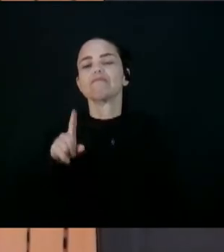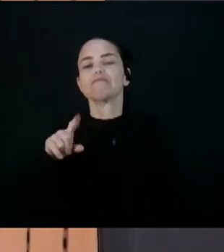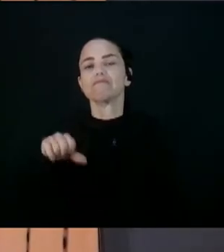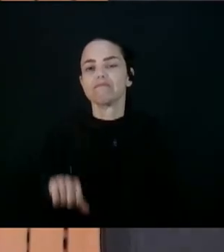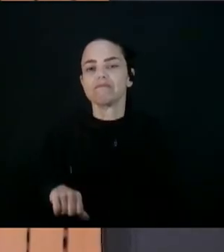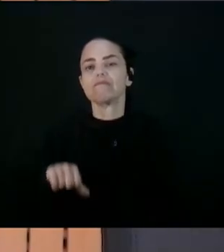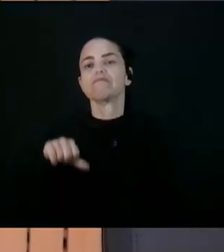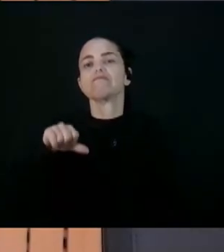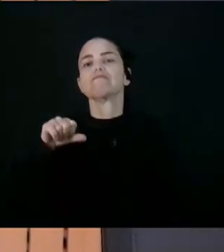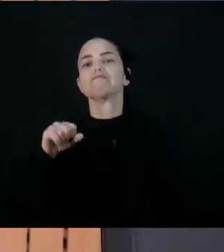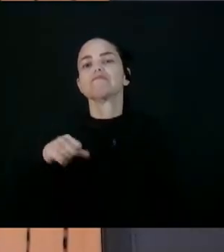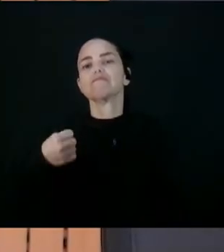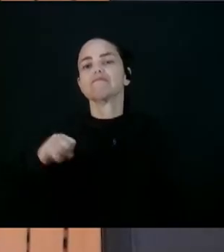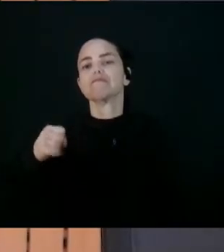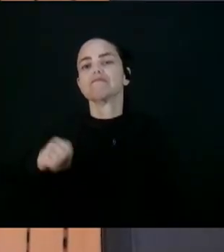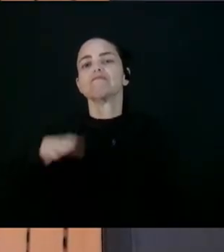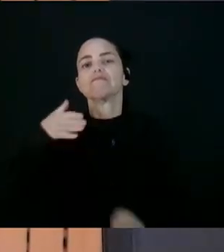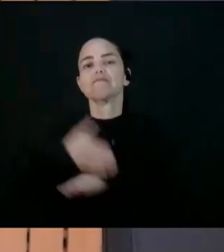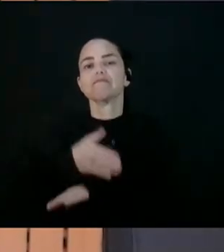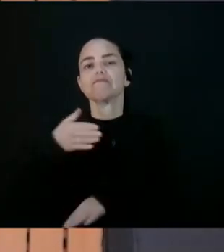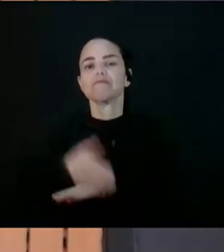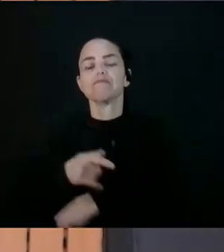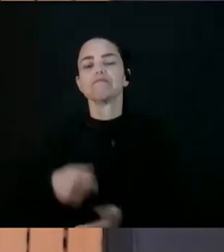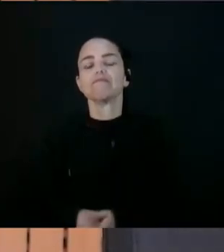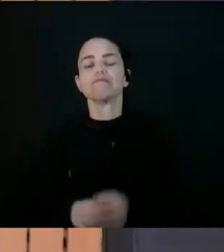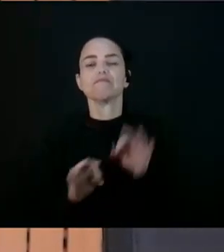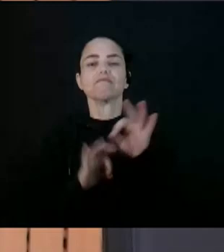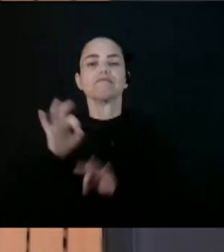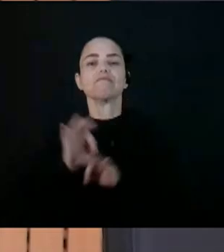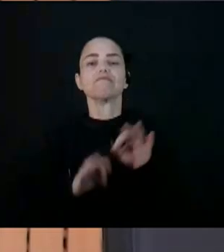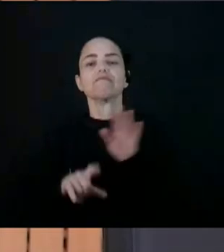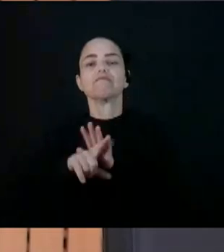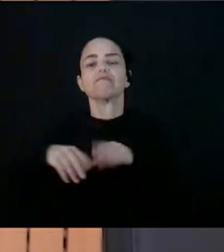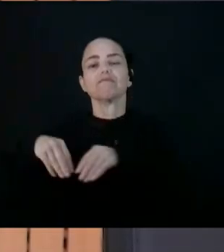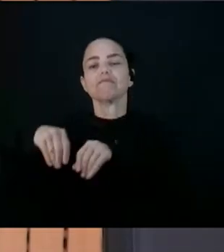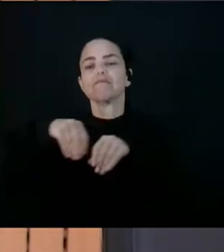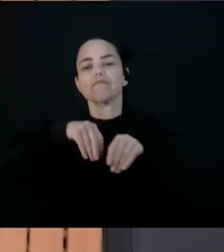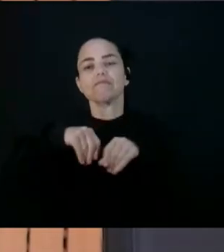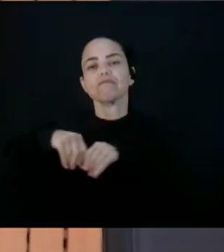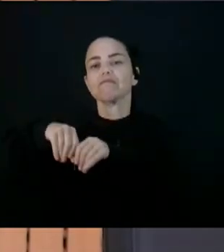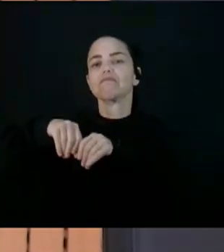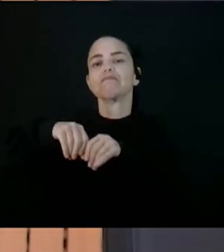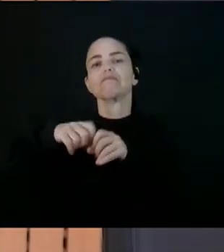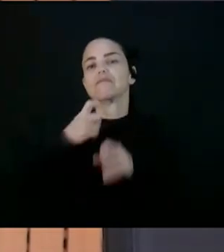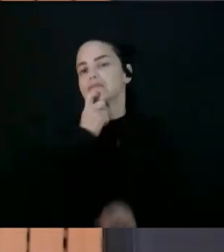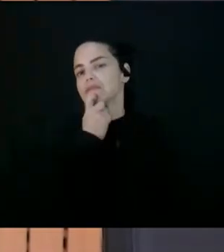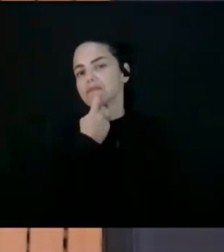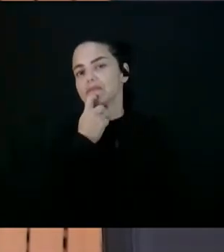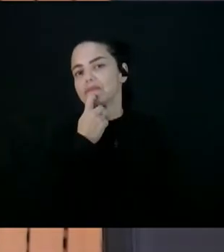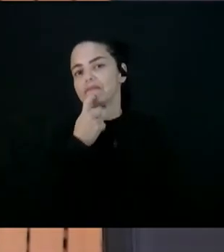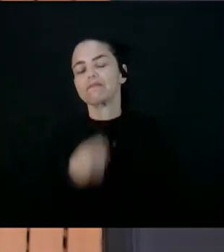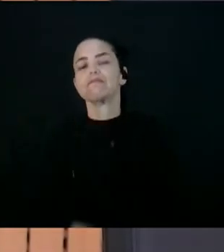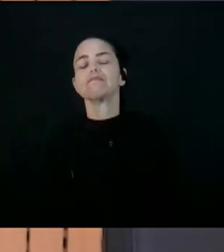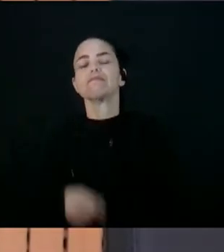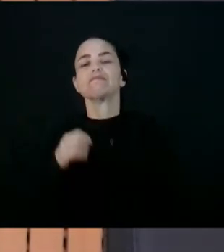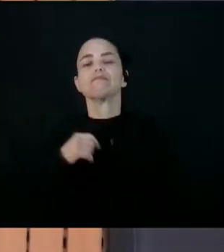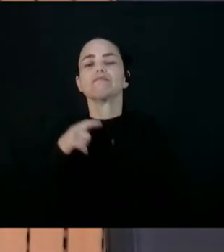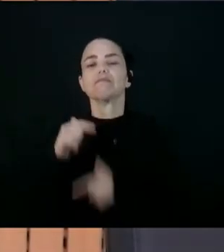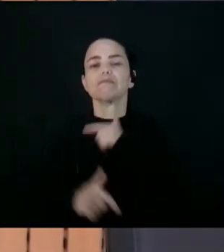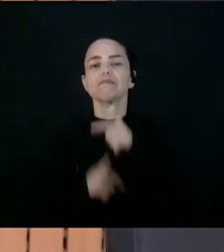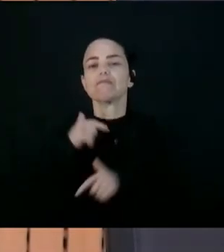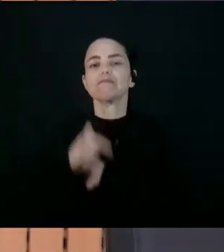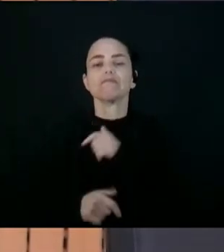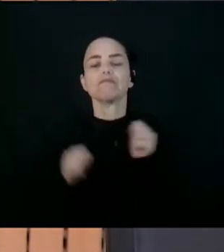1988, e participaram da elaboração da Lei Orgânica de Campinas. Rossini integrou esse trabalho ao lado